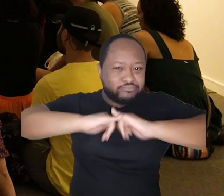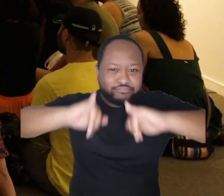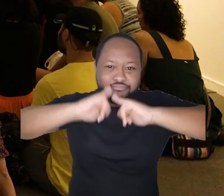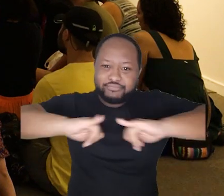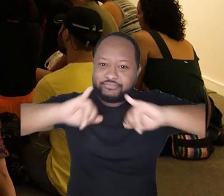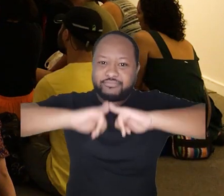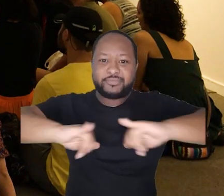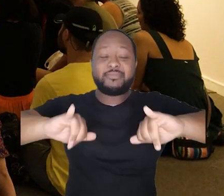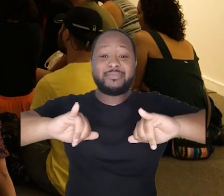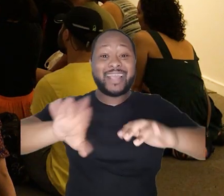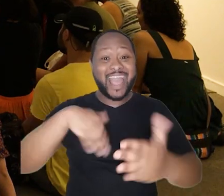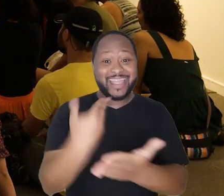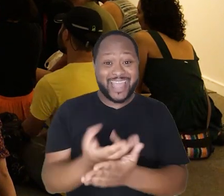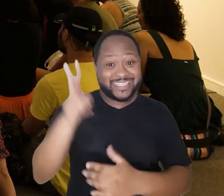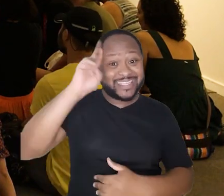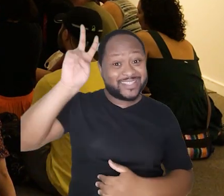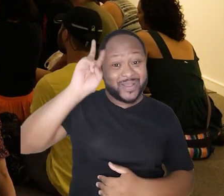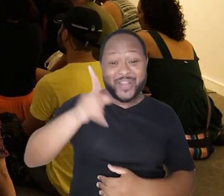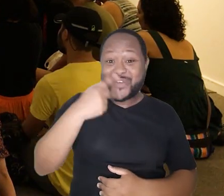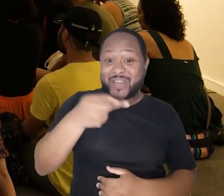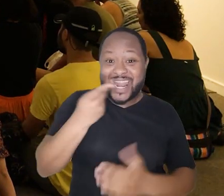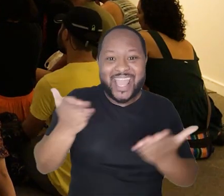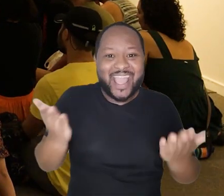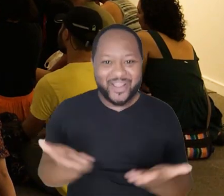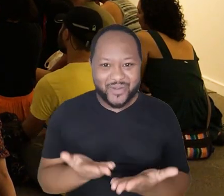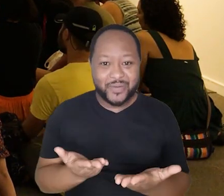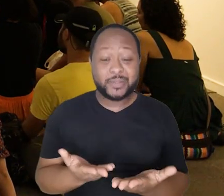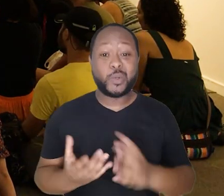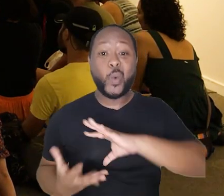para vocês. Então, agora